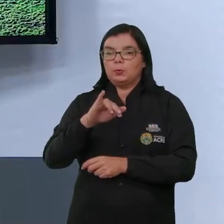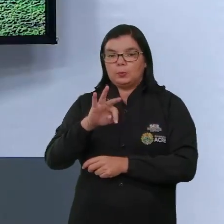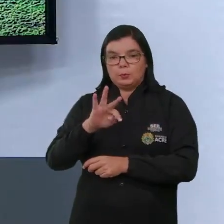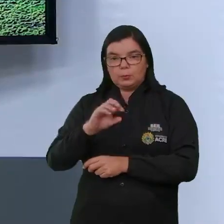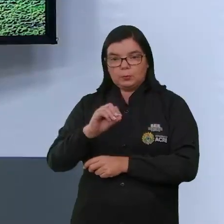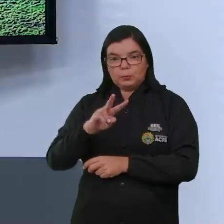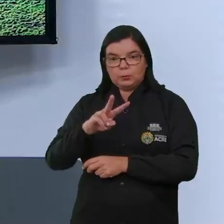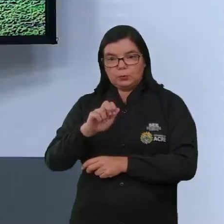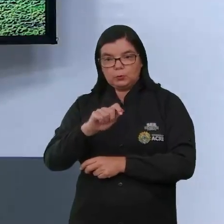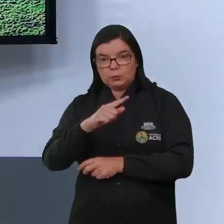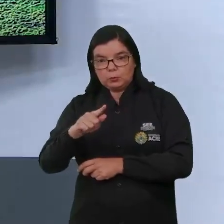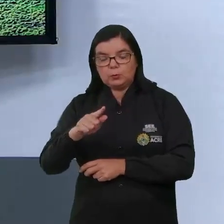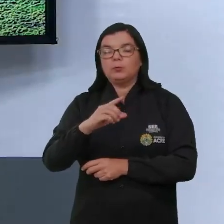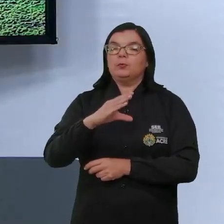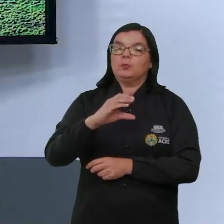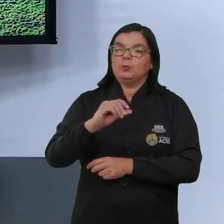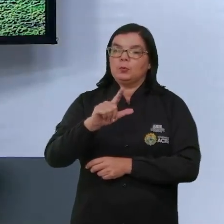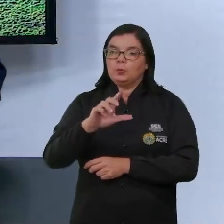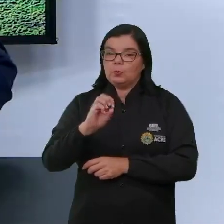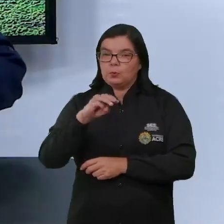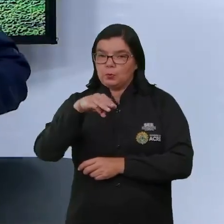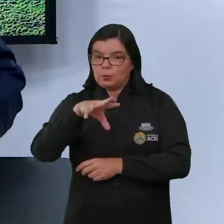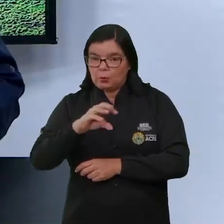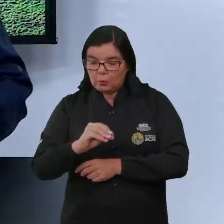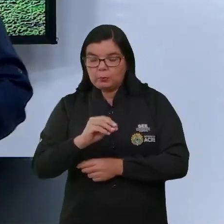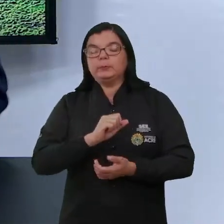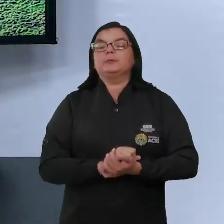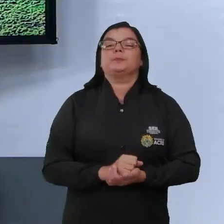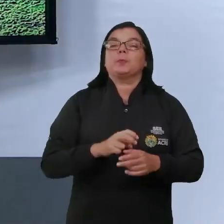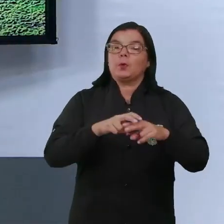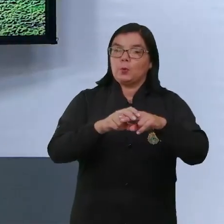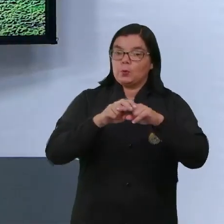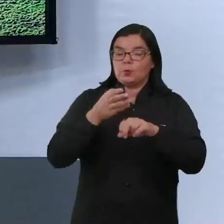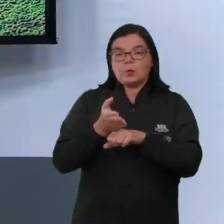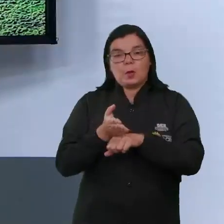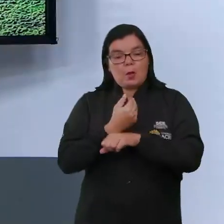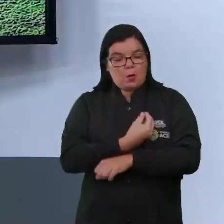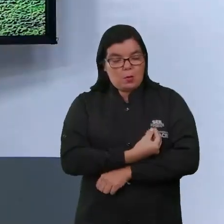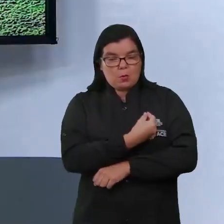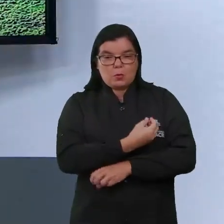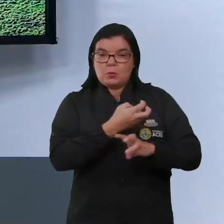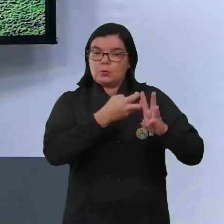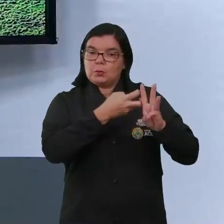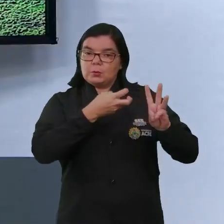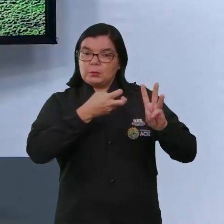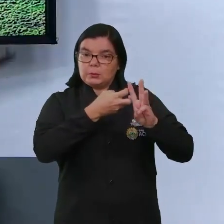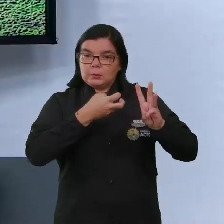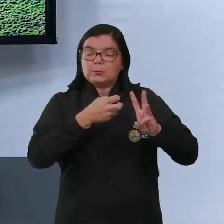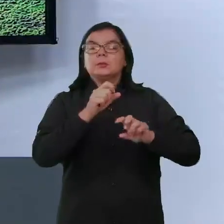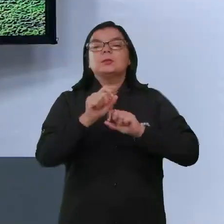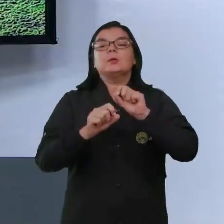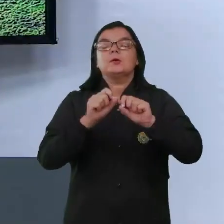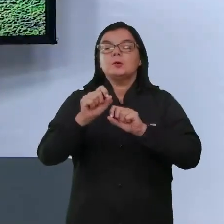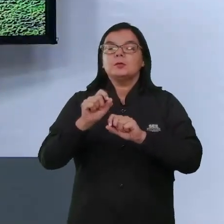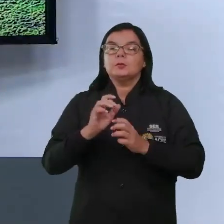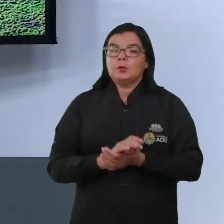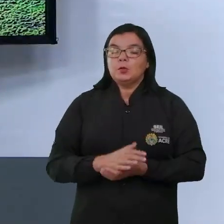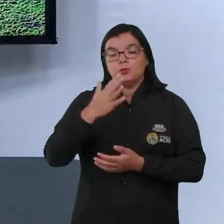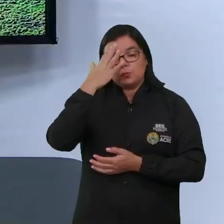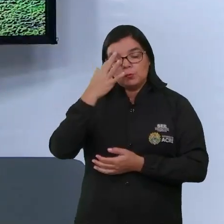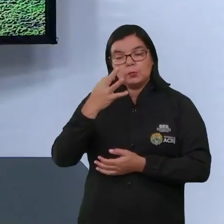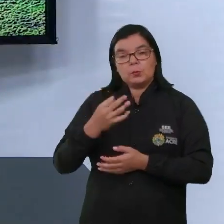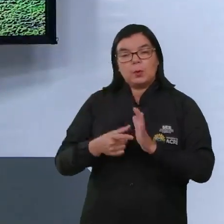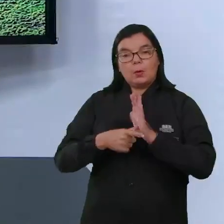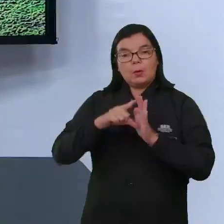eles são chamados de povos pré-colombianos, porque a existência desses povos, elas se dão